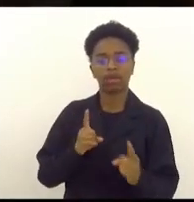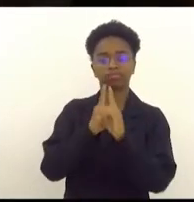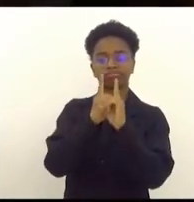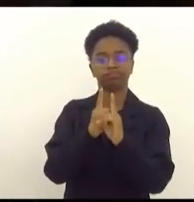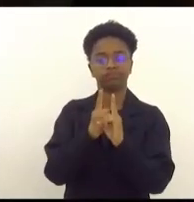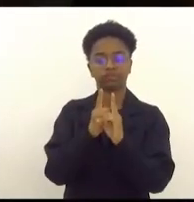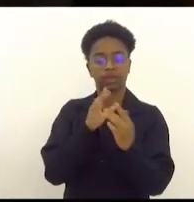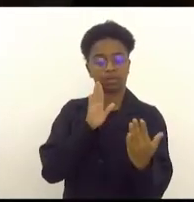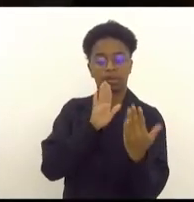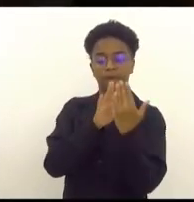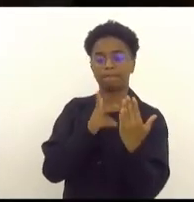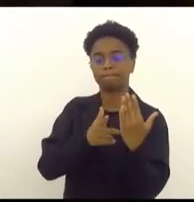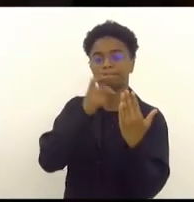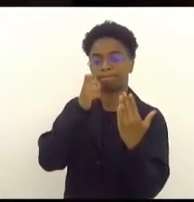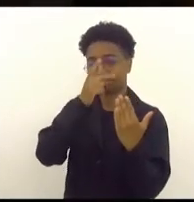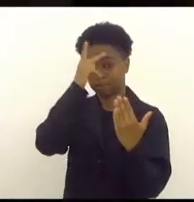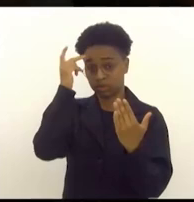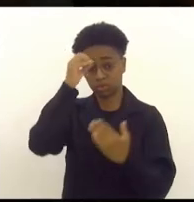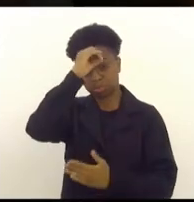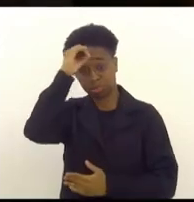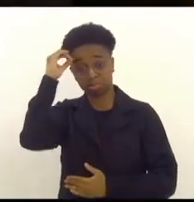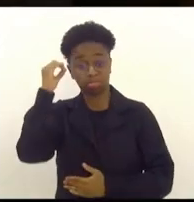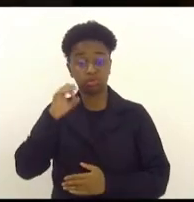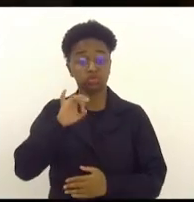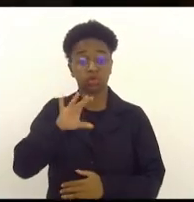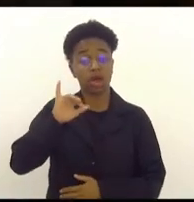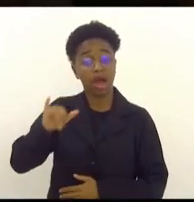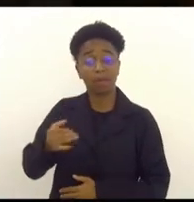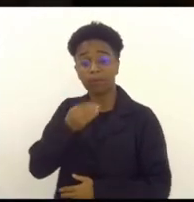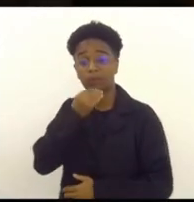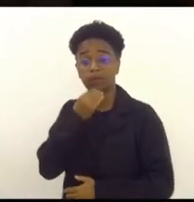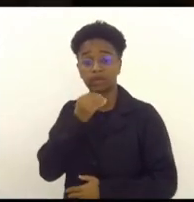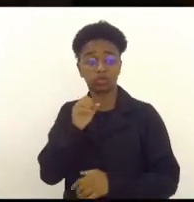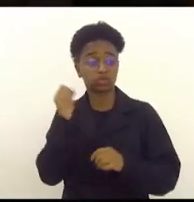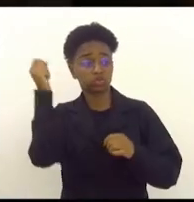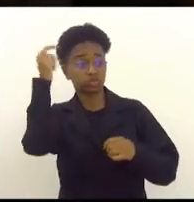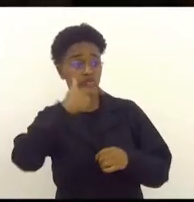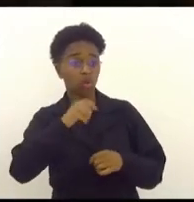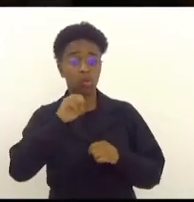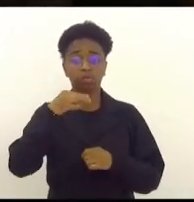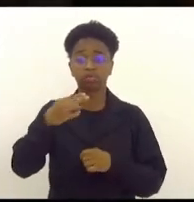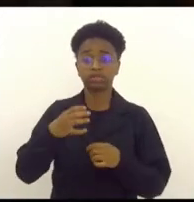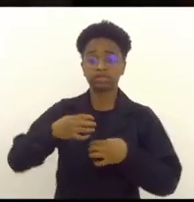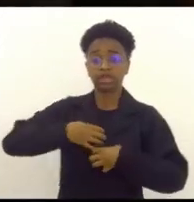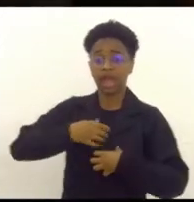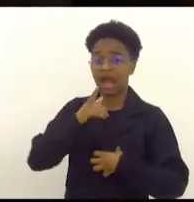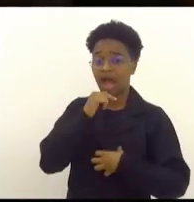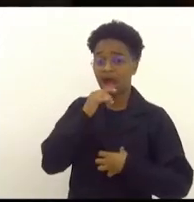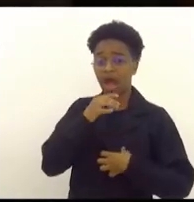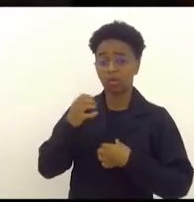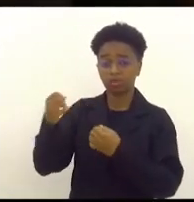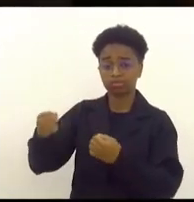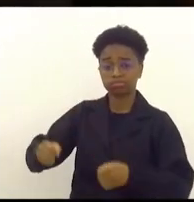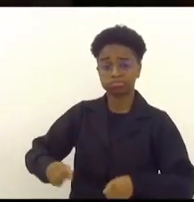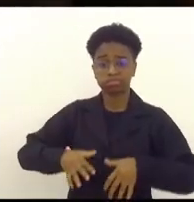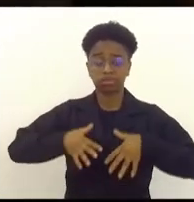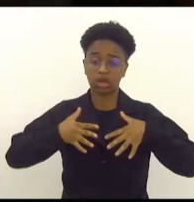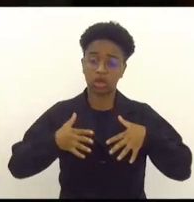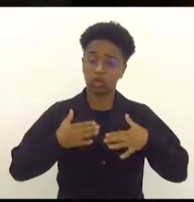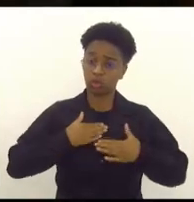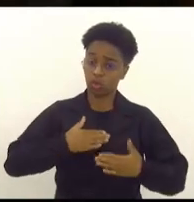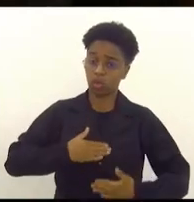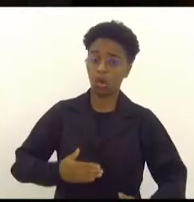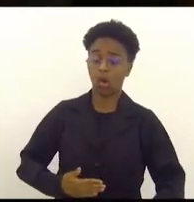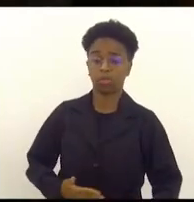com as pessoas que nos sentimentos estão pegando sol ou sentindo a água salgada do mar nas suas partes